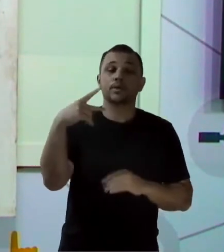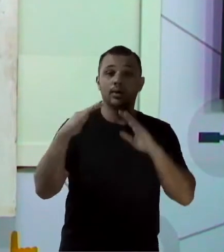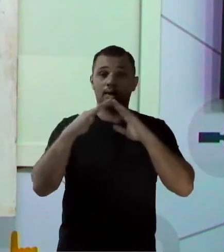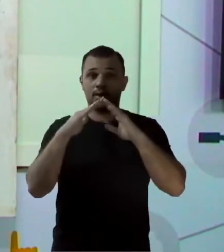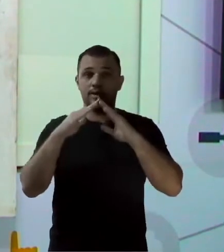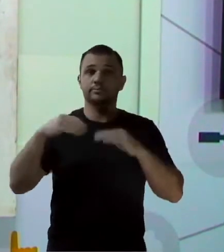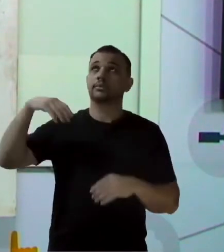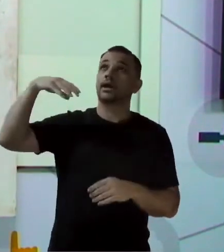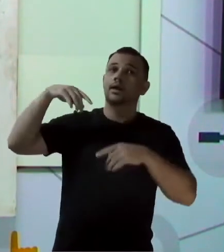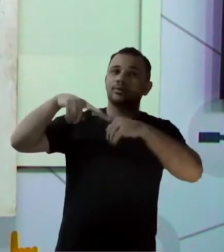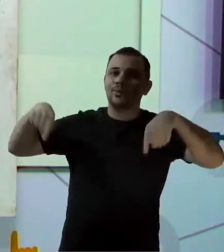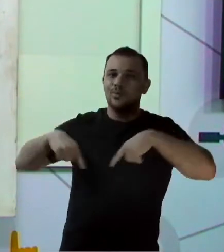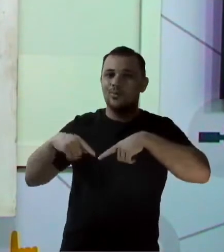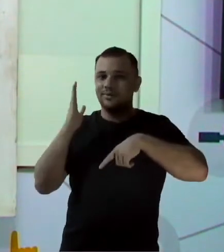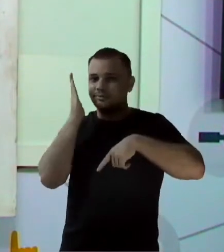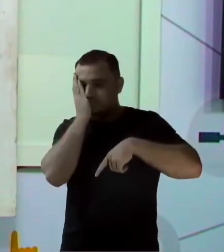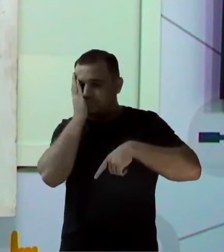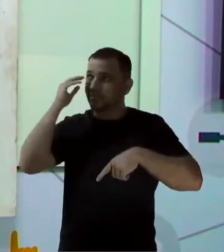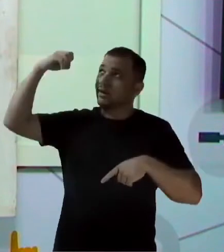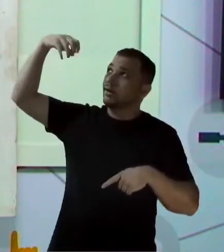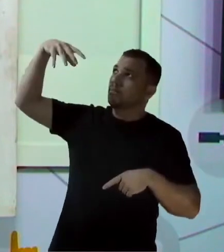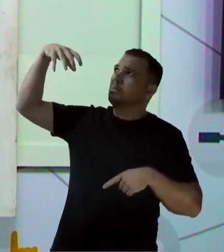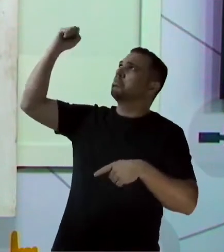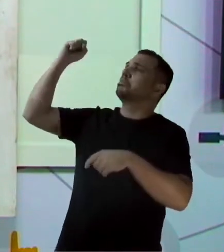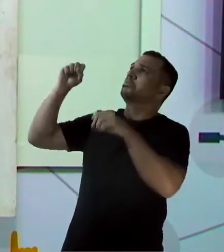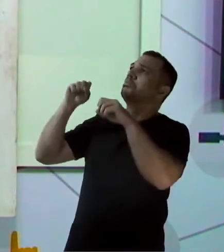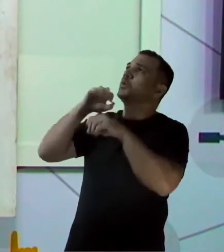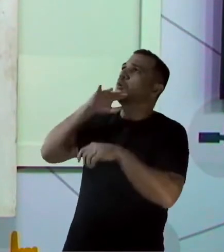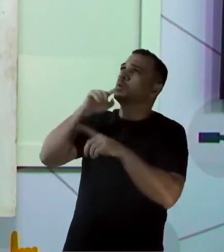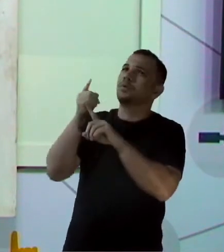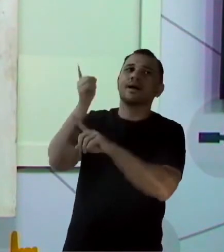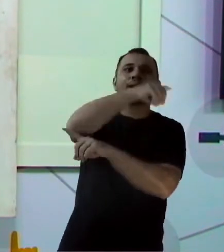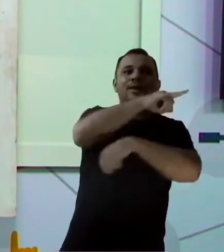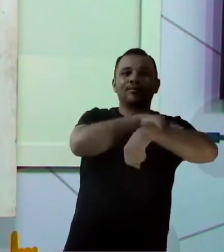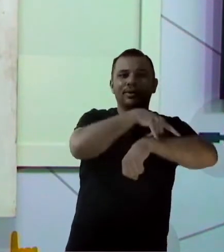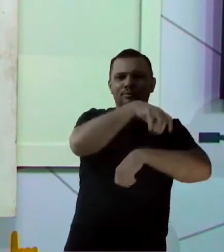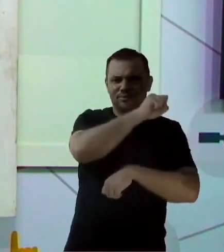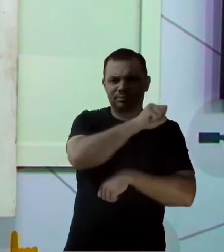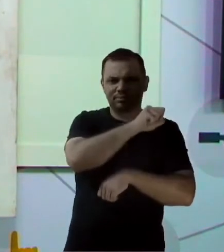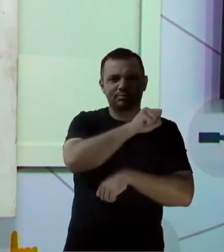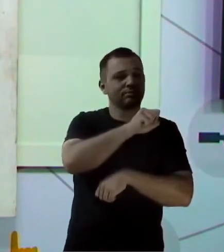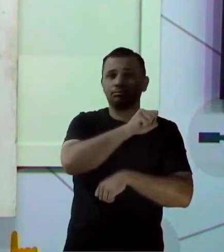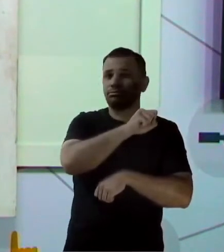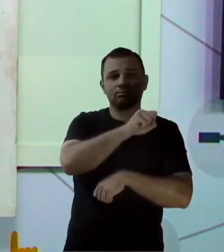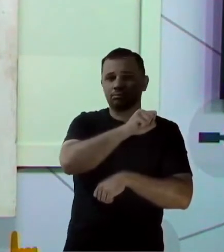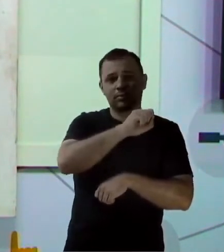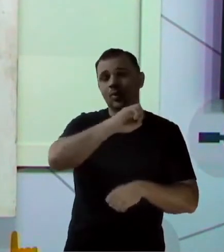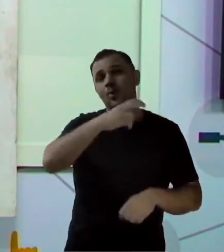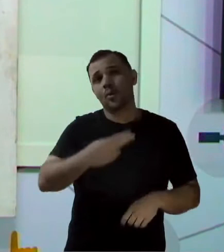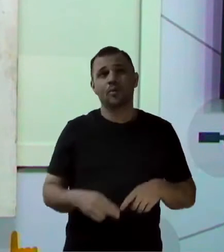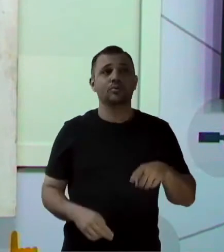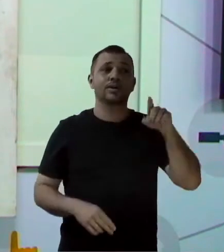queima, a do quarto vai queimar? Não, não é assim. Não vai funcionar assim. Por isso que a gente tem, poxa, um carro. Se